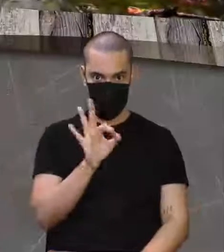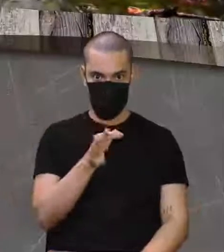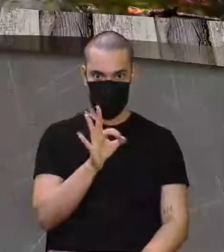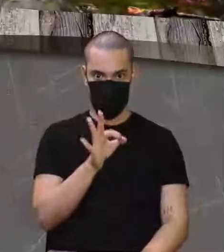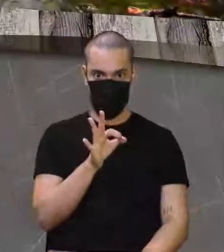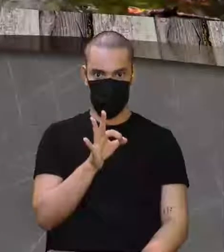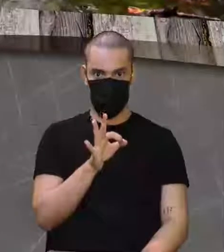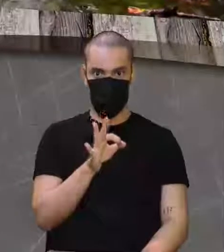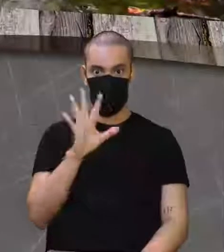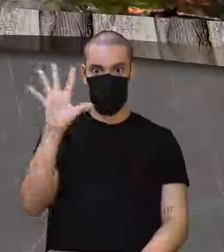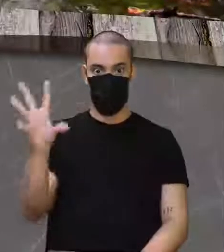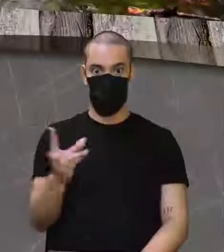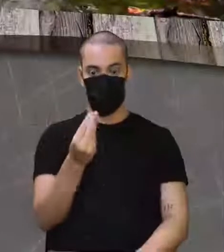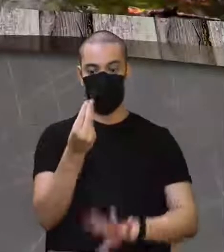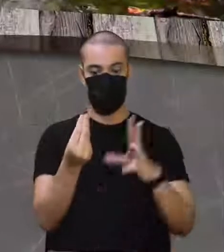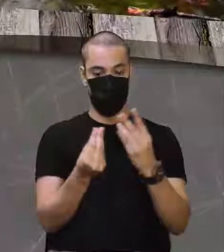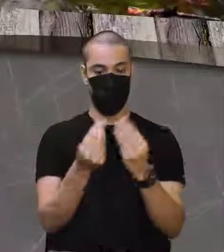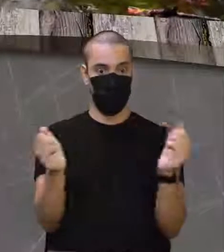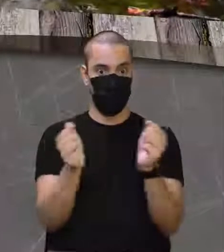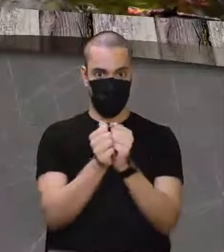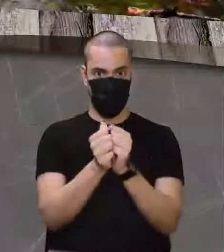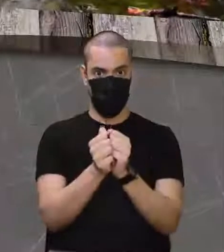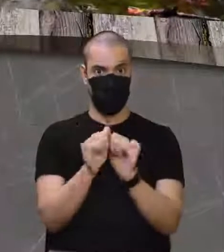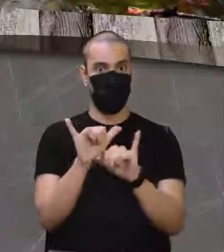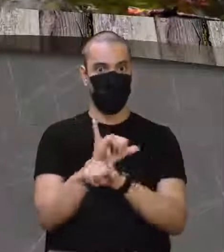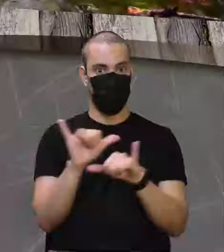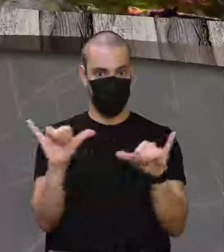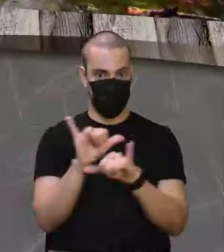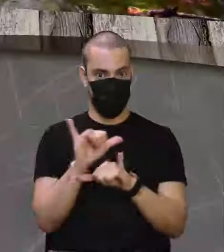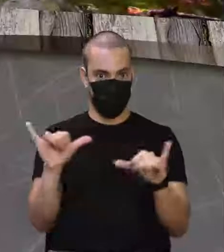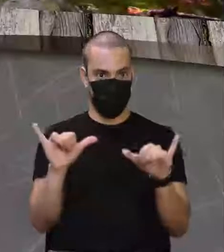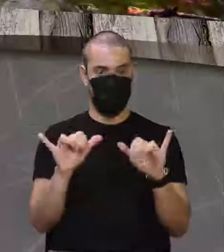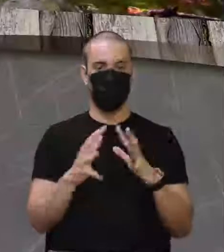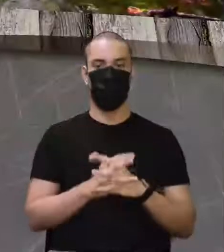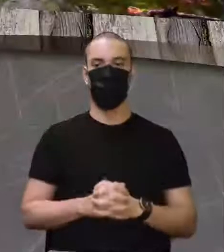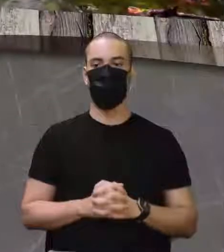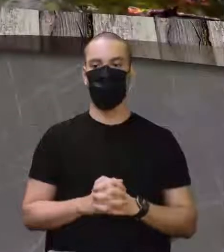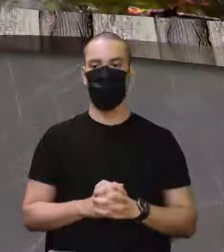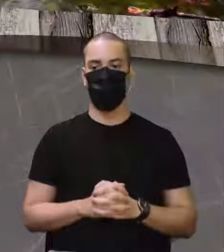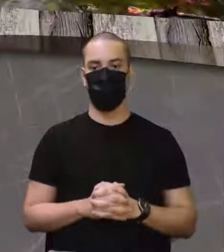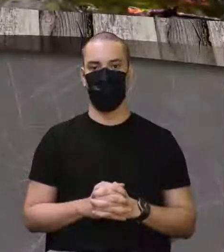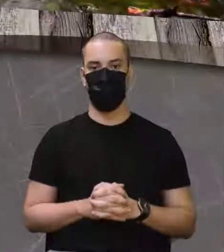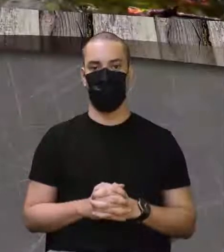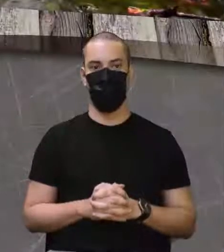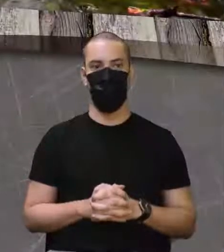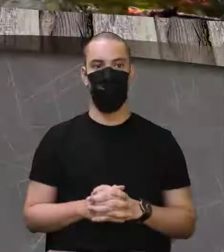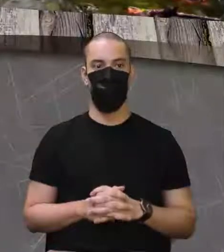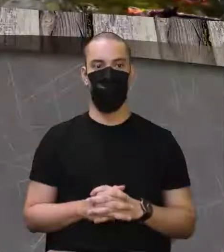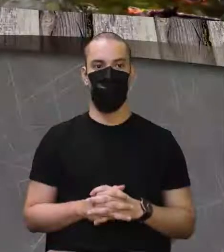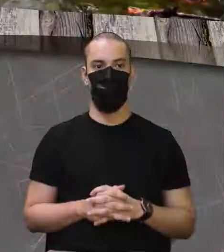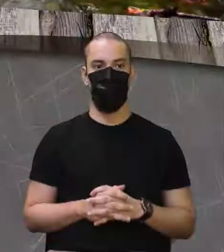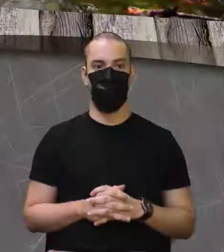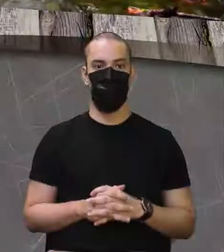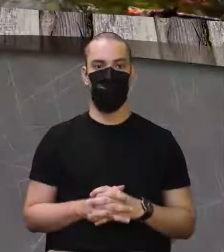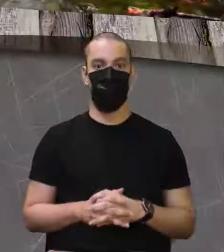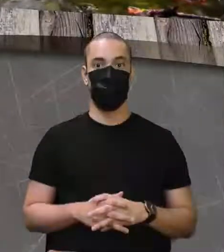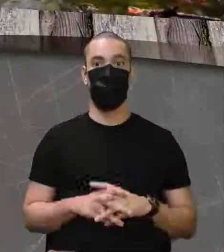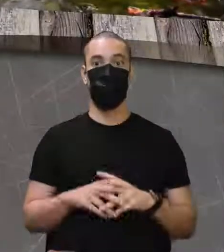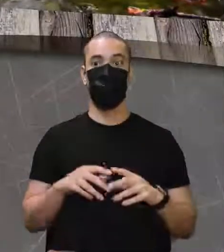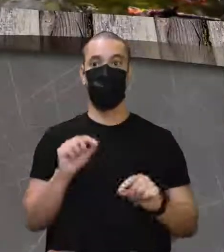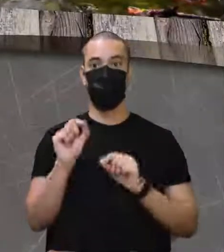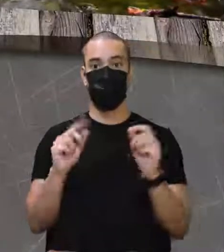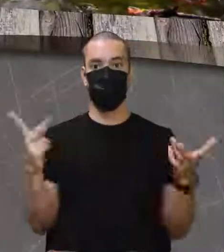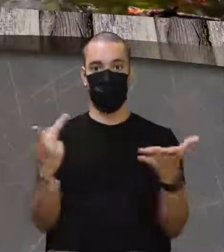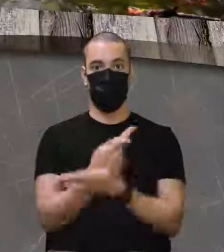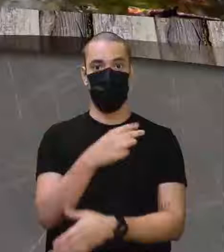né? Espermatogênese, gametogênese, ok. Tranquilo, ovulogênese, né? Tranquilo, né? Vamos lá. Para a meiose